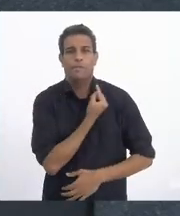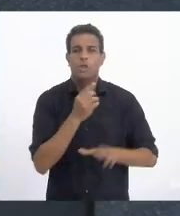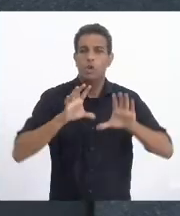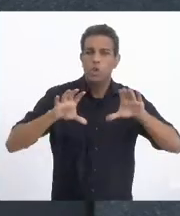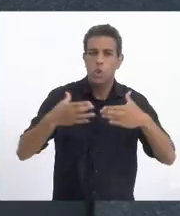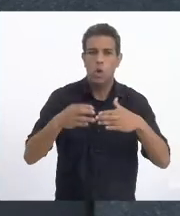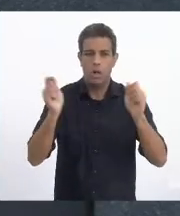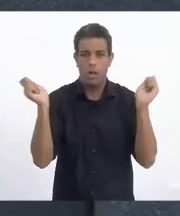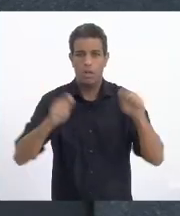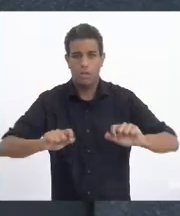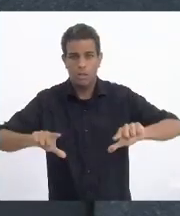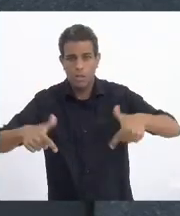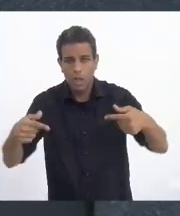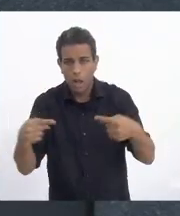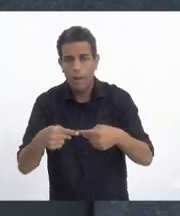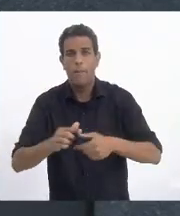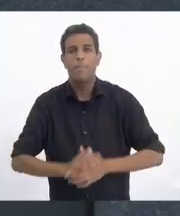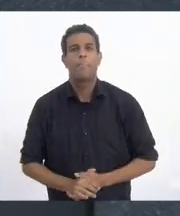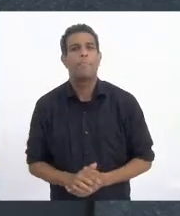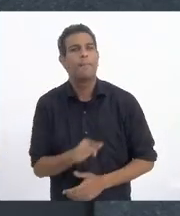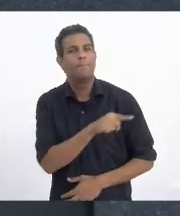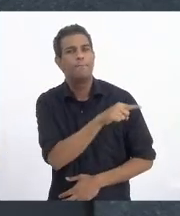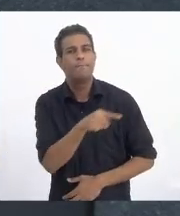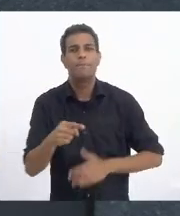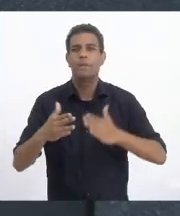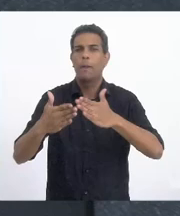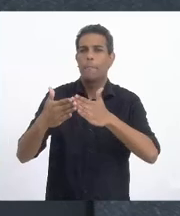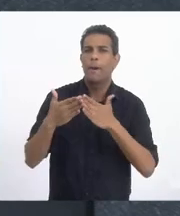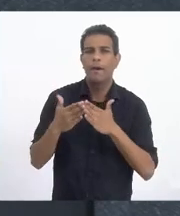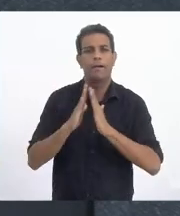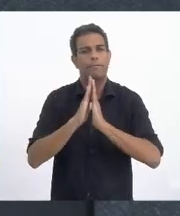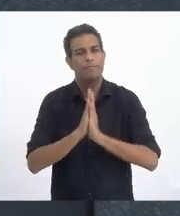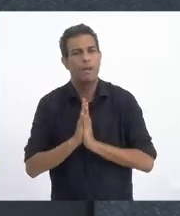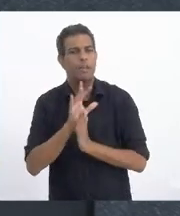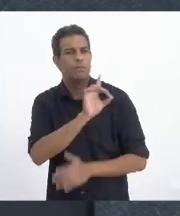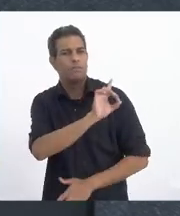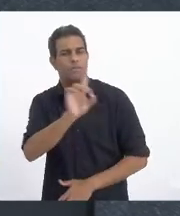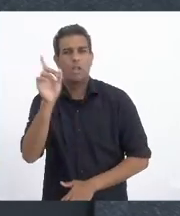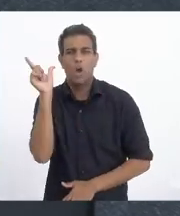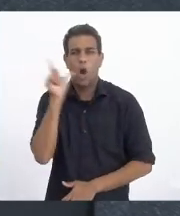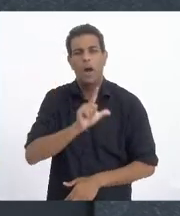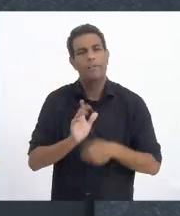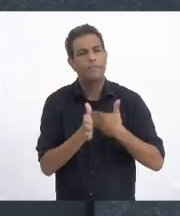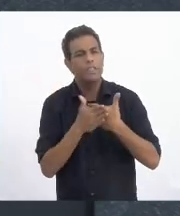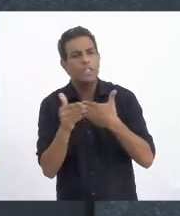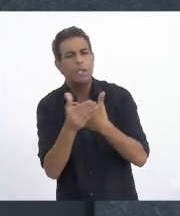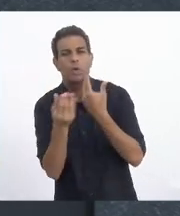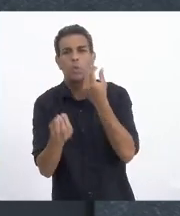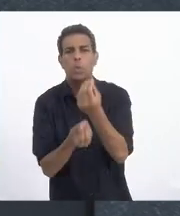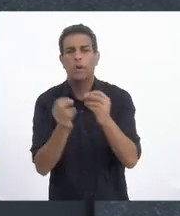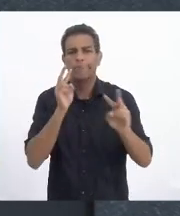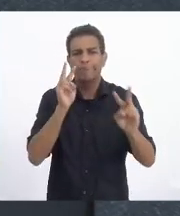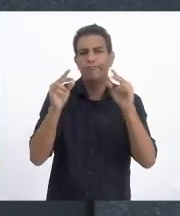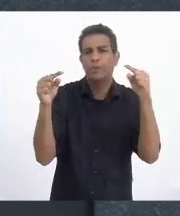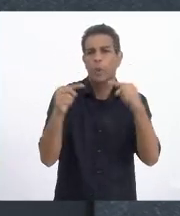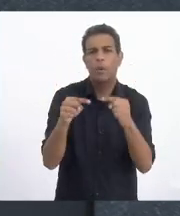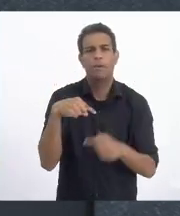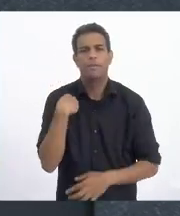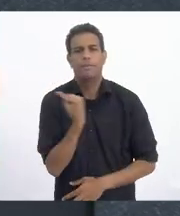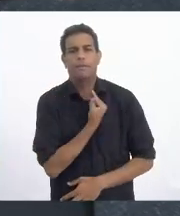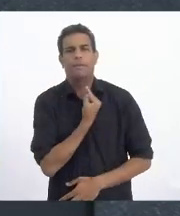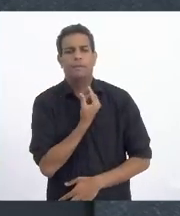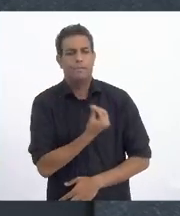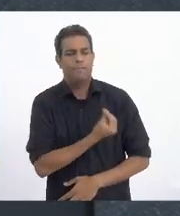estado não anda. Então eu peço a vocês, pelo amor de Deus, olhem com carinho. Olhem o que estão fazendo com